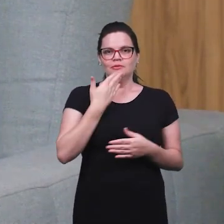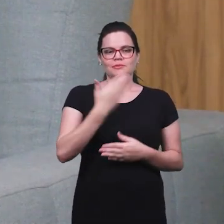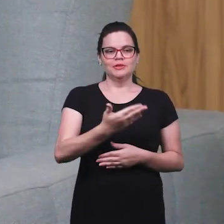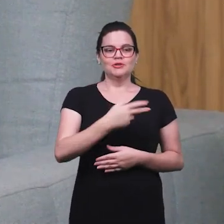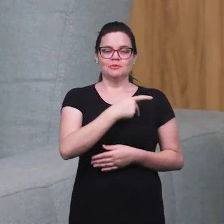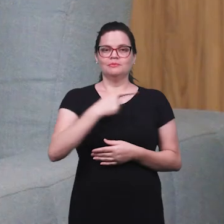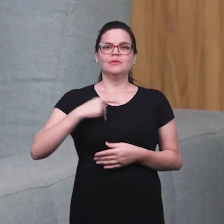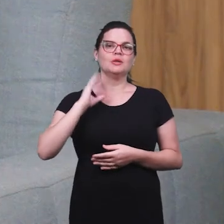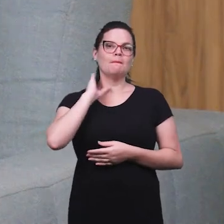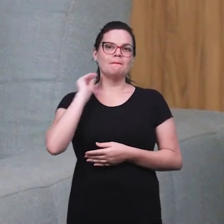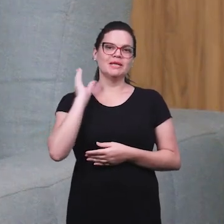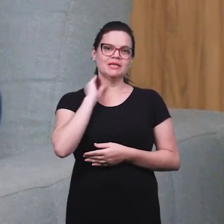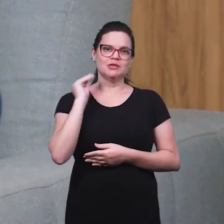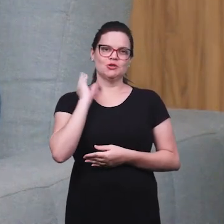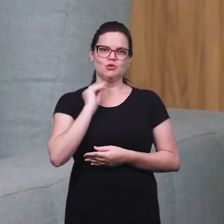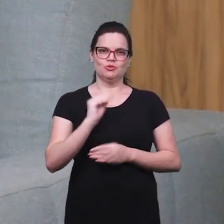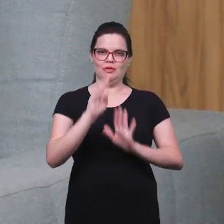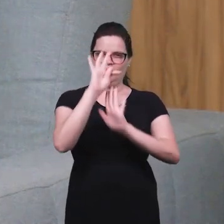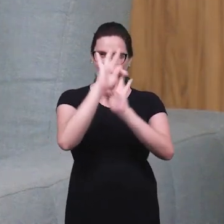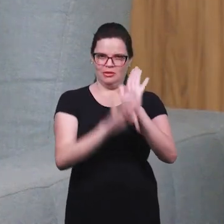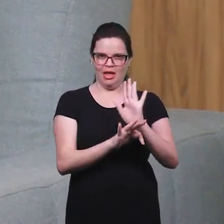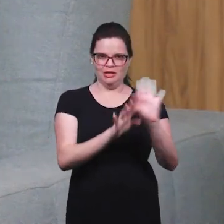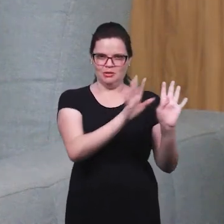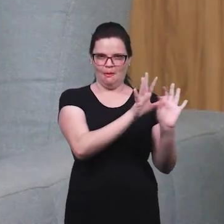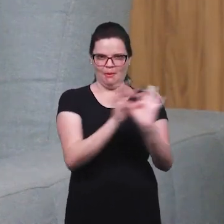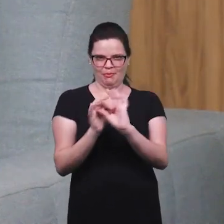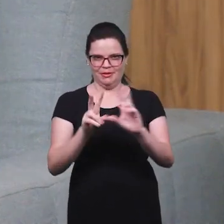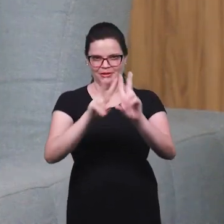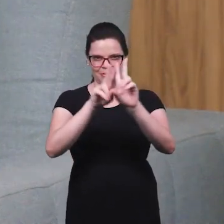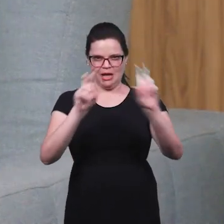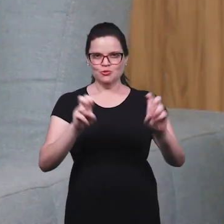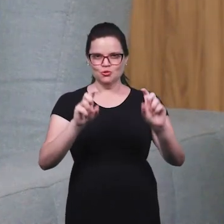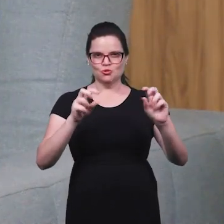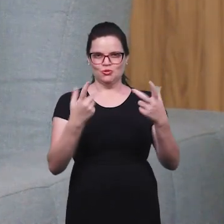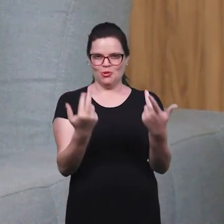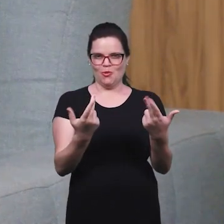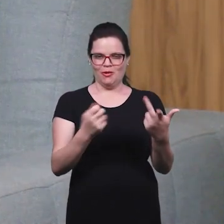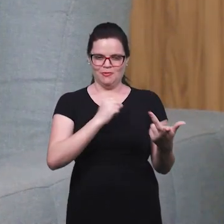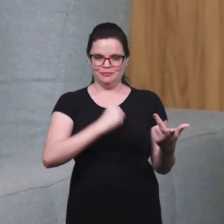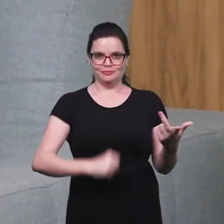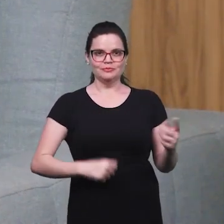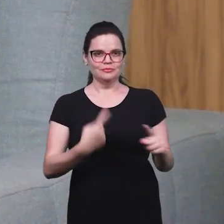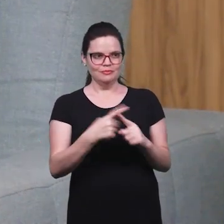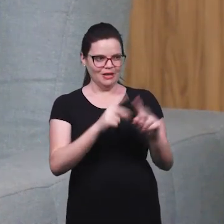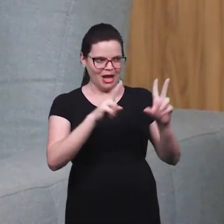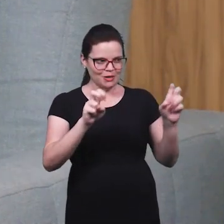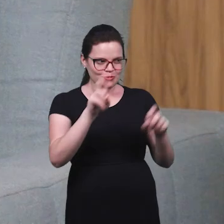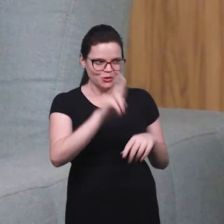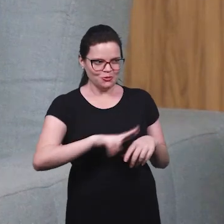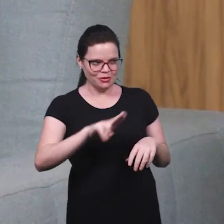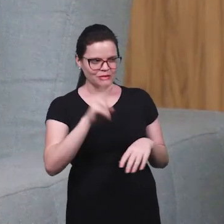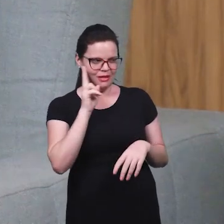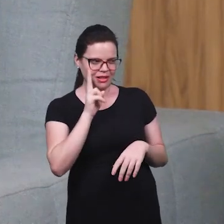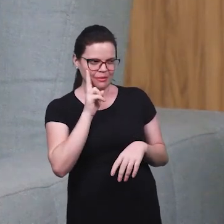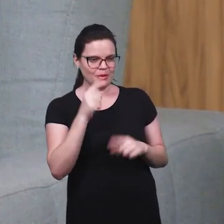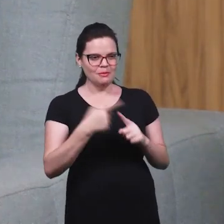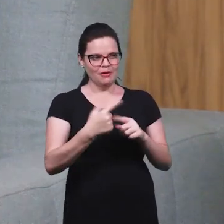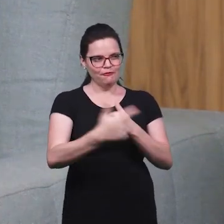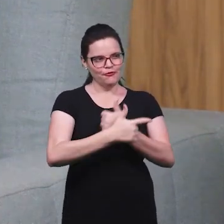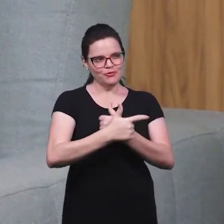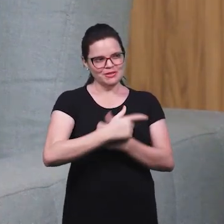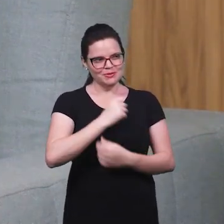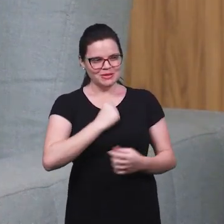pastor Bísio, para que dentro deste exercício do sacerdócio, já nós estamos falando de instrumentalidade, né, pastor? Sim. Então, no exercício